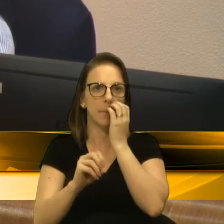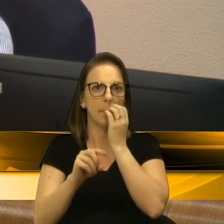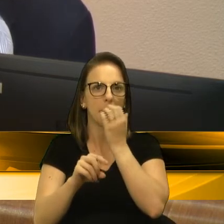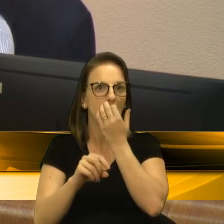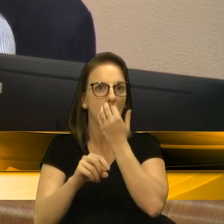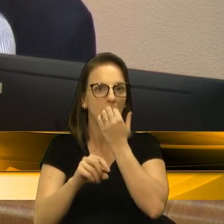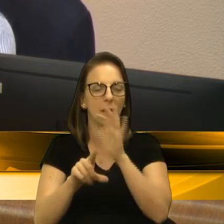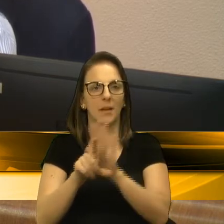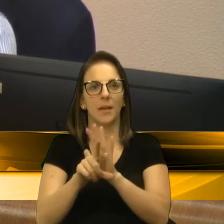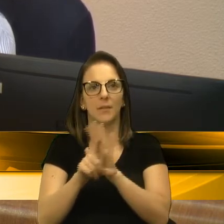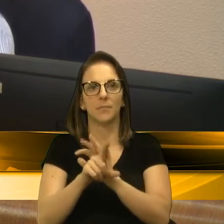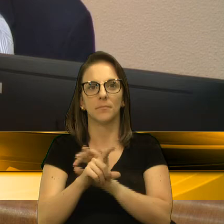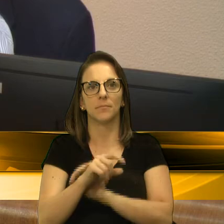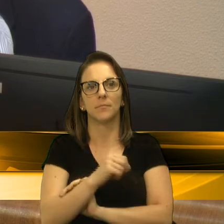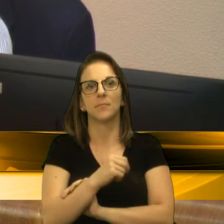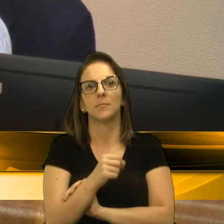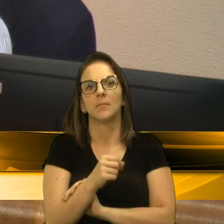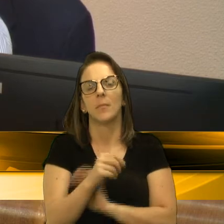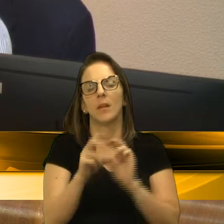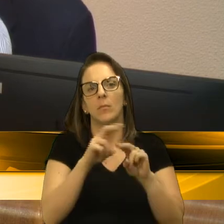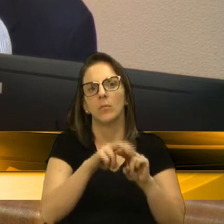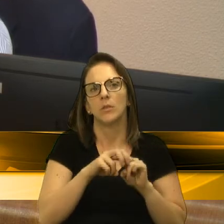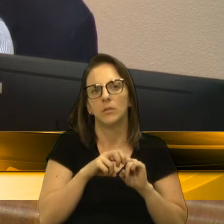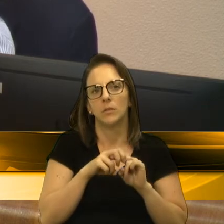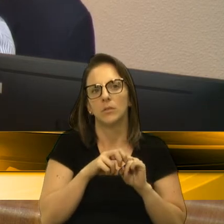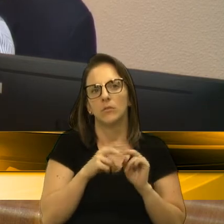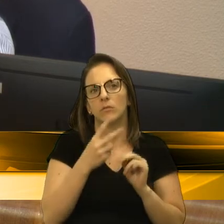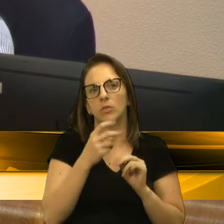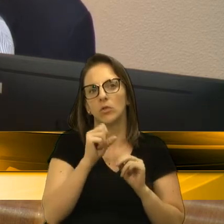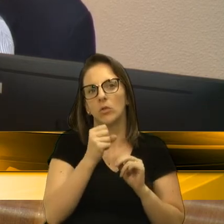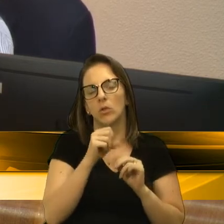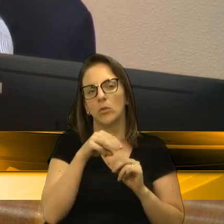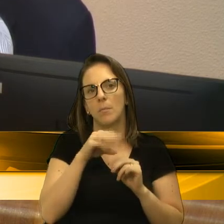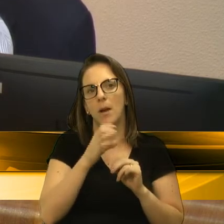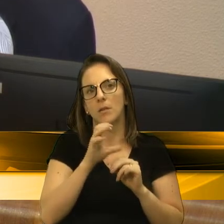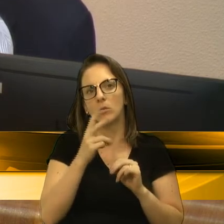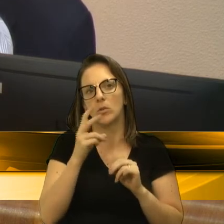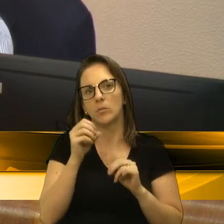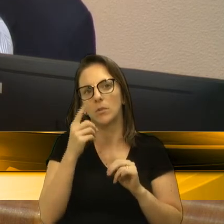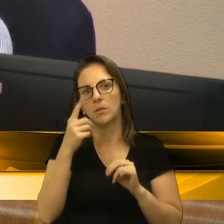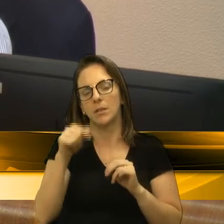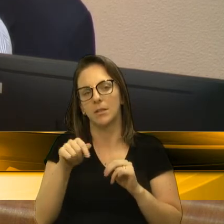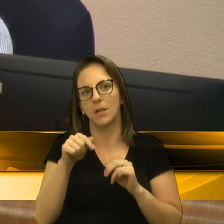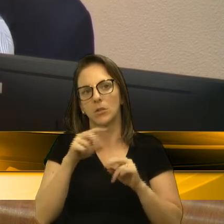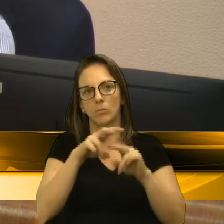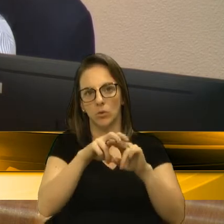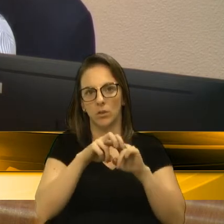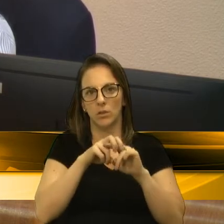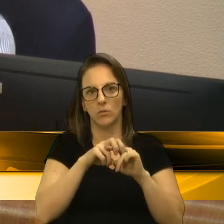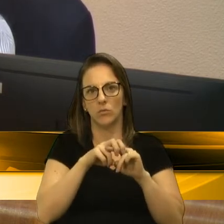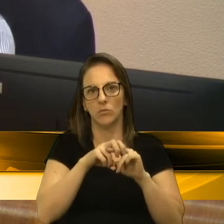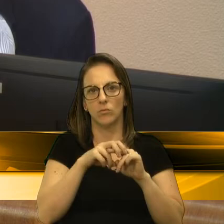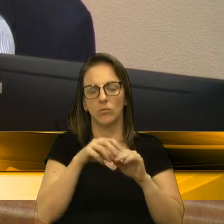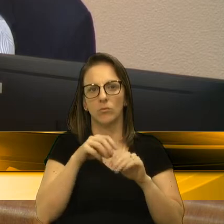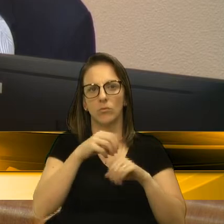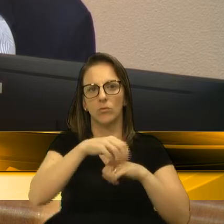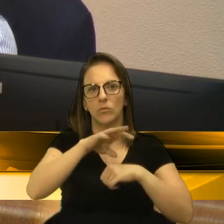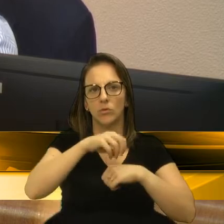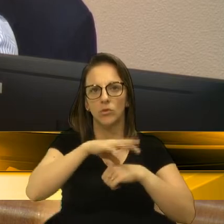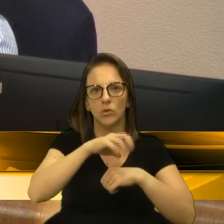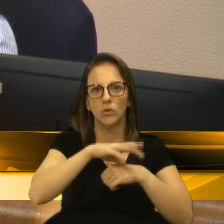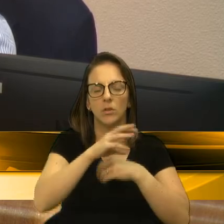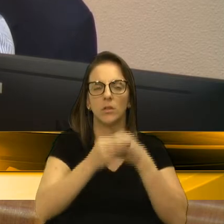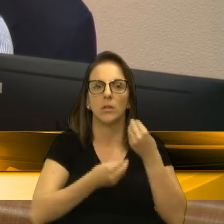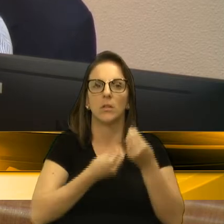75/93, na Resolução 164, de 28 de março de 2017. Assim, por intermédio da recomendação, são sugeridas providências que, sob